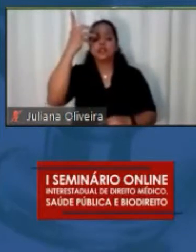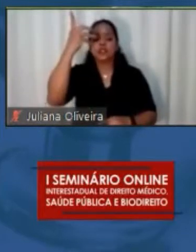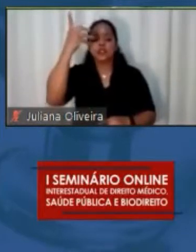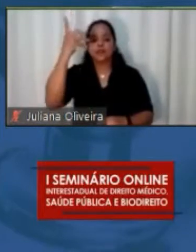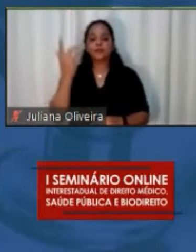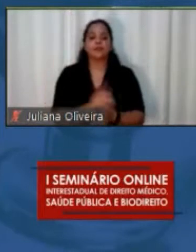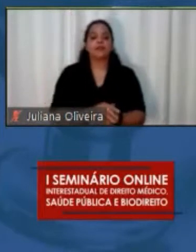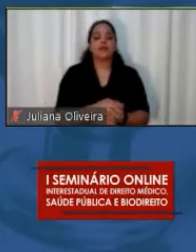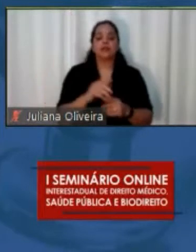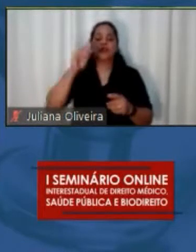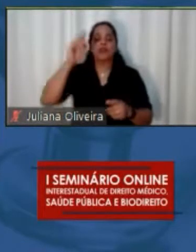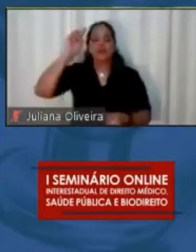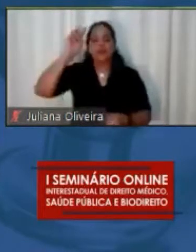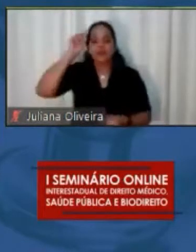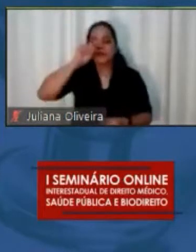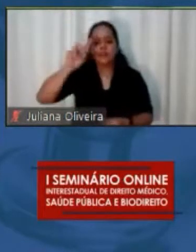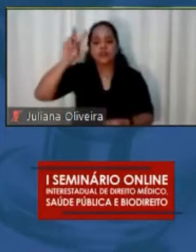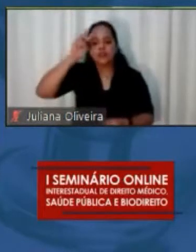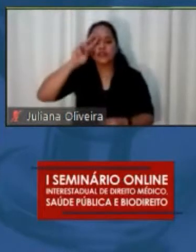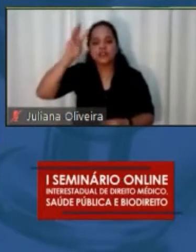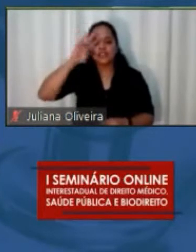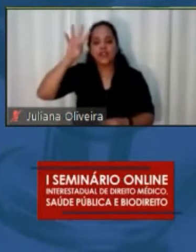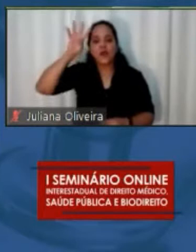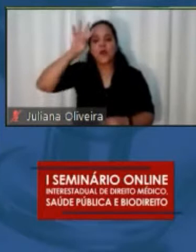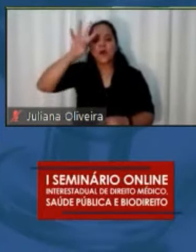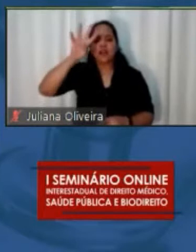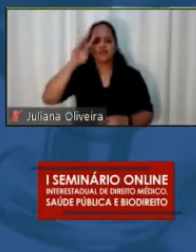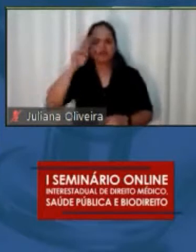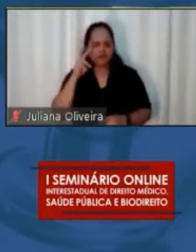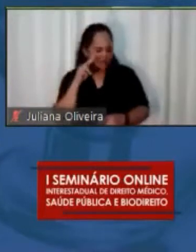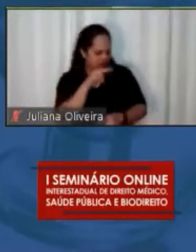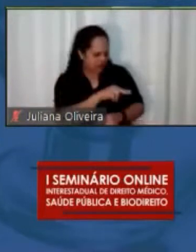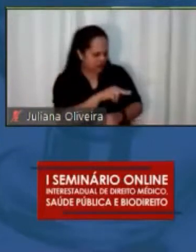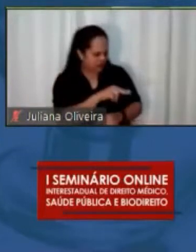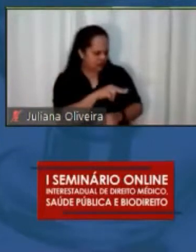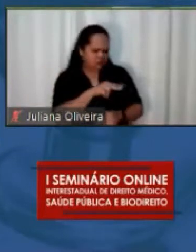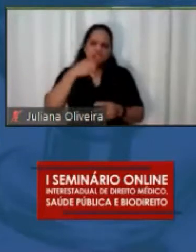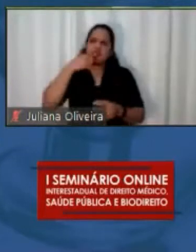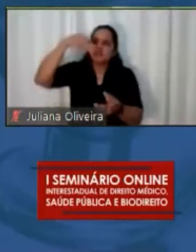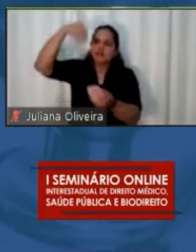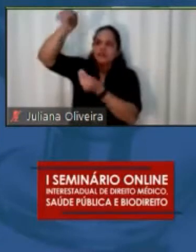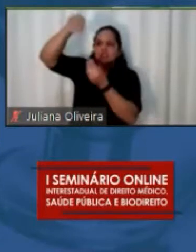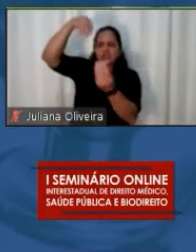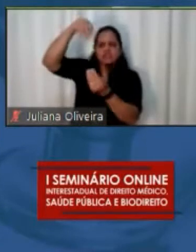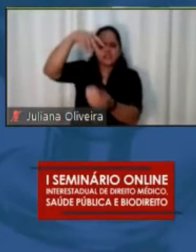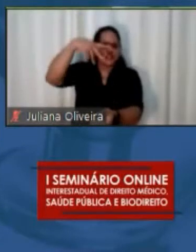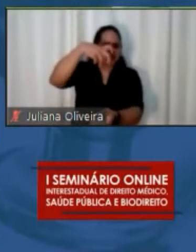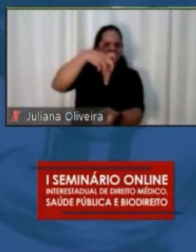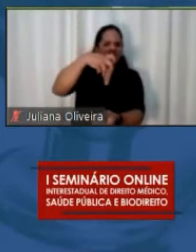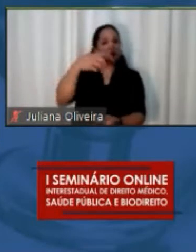7º dia. Foi visto que a transfusão de sangue ocorreu em 32% do grupo que não